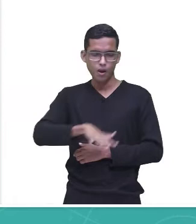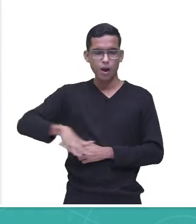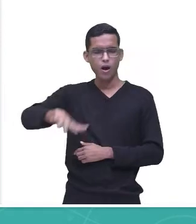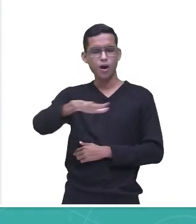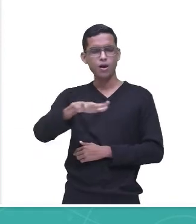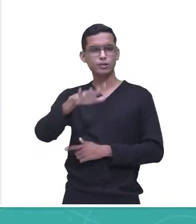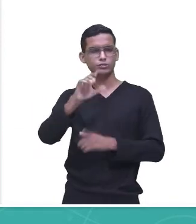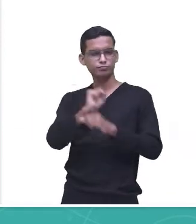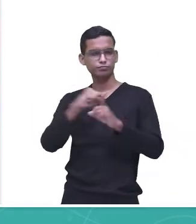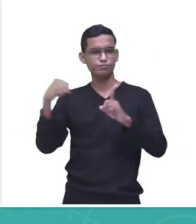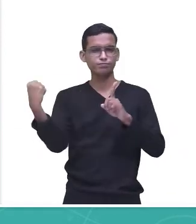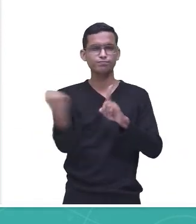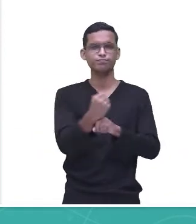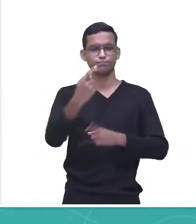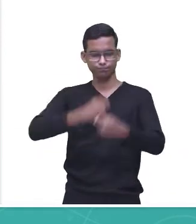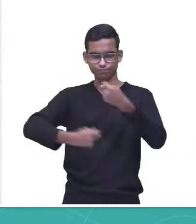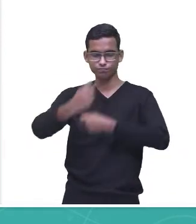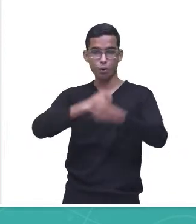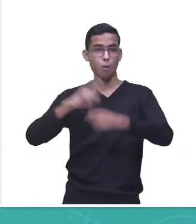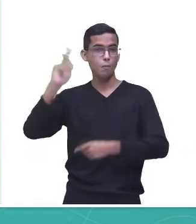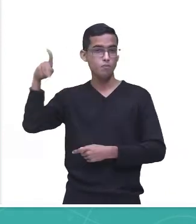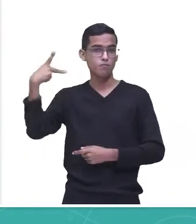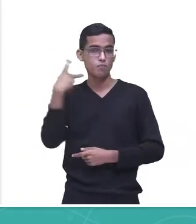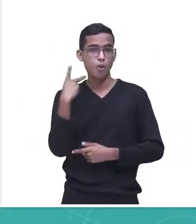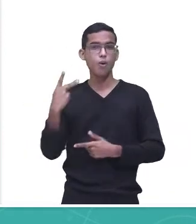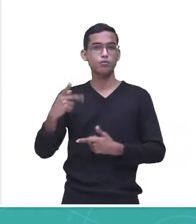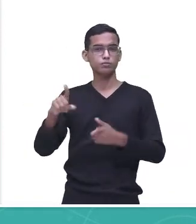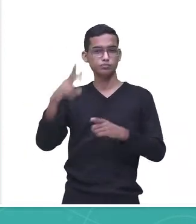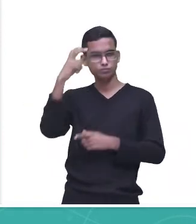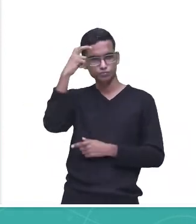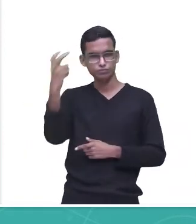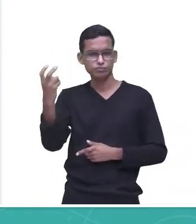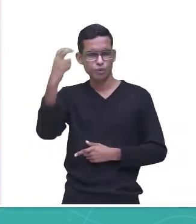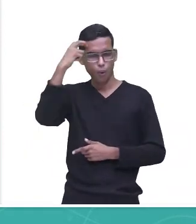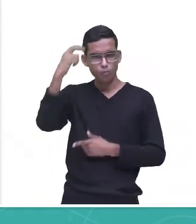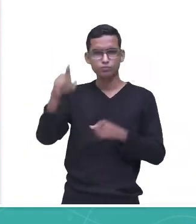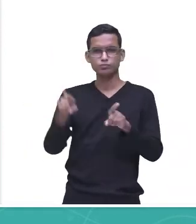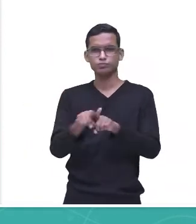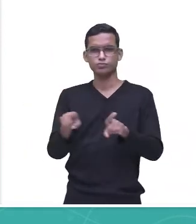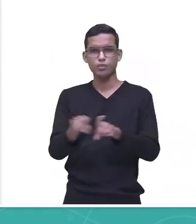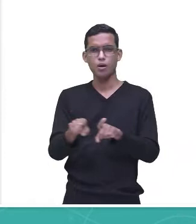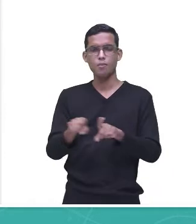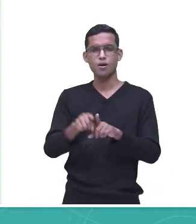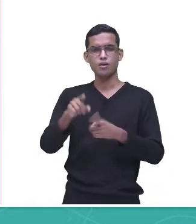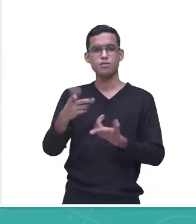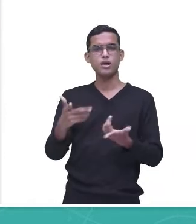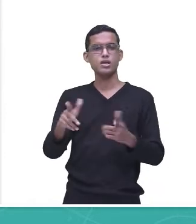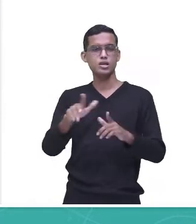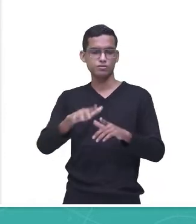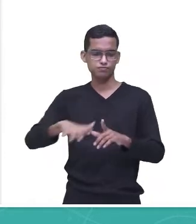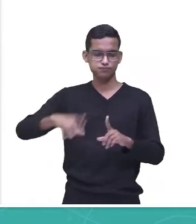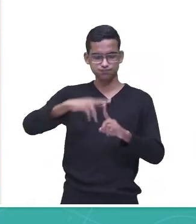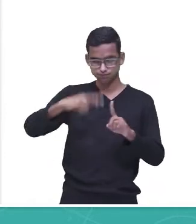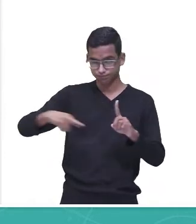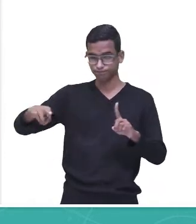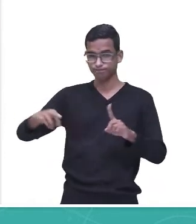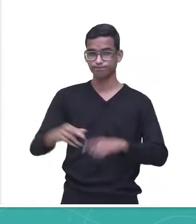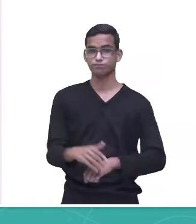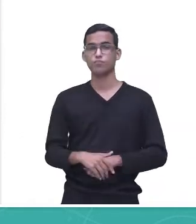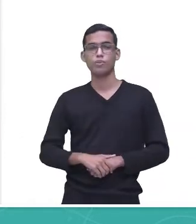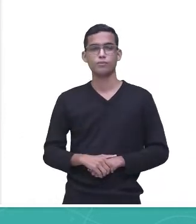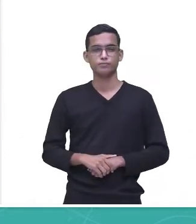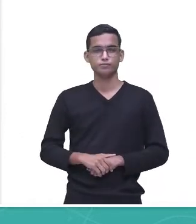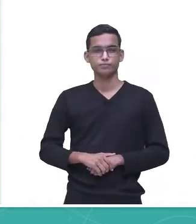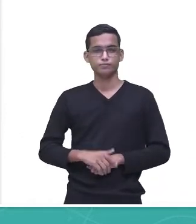políticos, religiosos e culturais da sociedade. A arte medieval ela teve uma forte marca